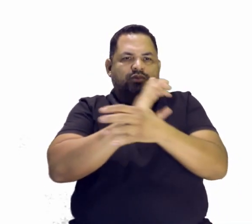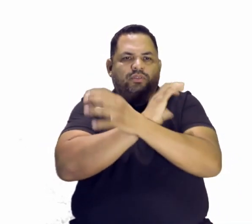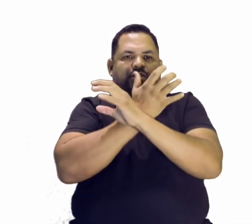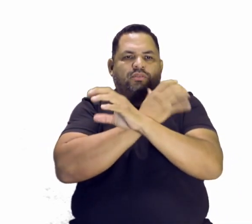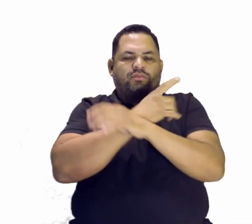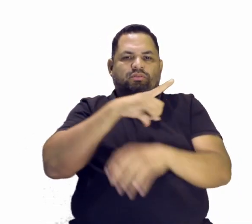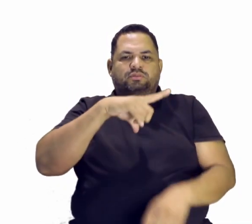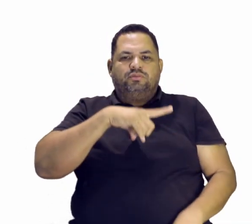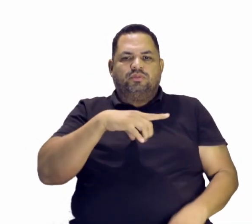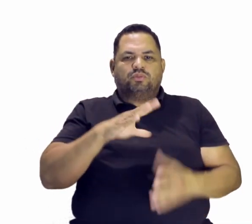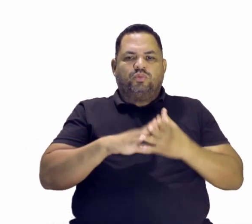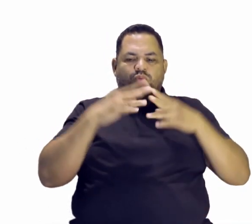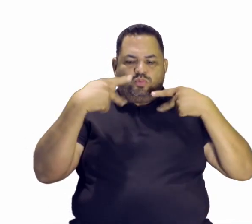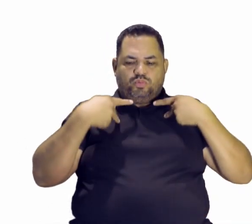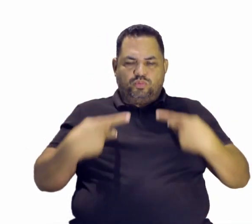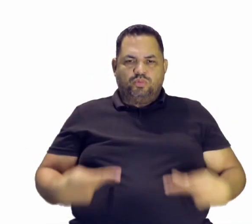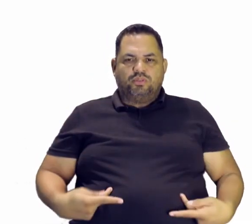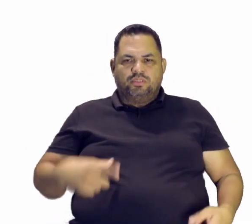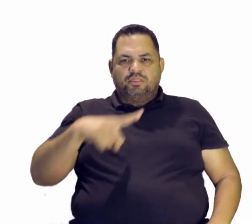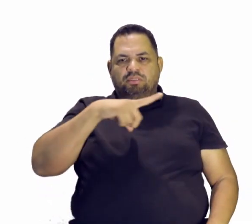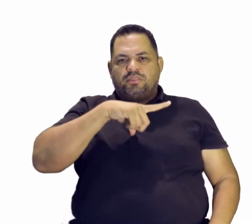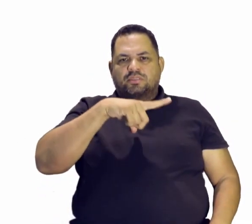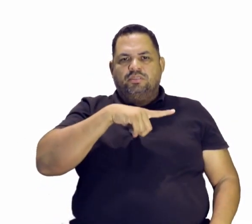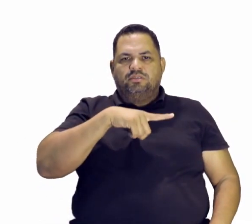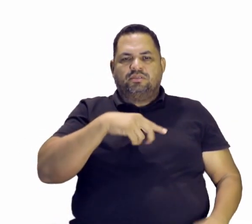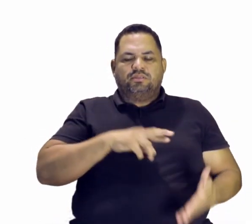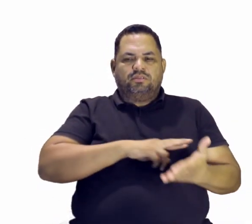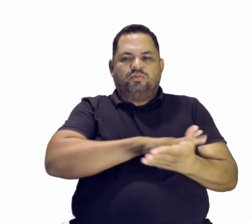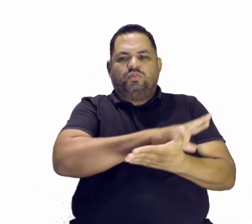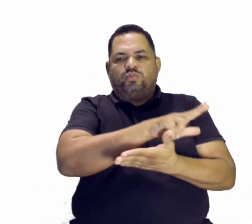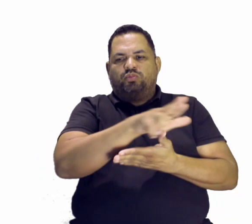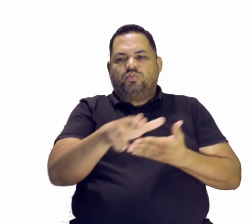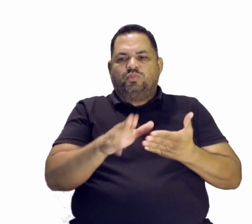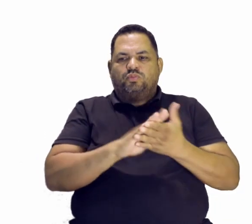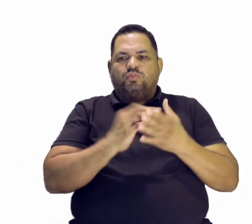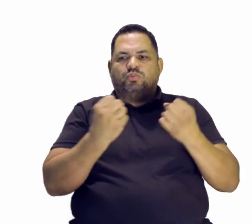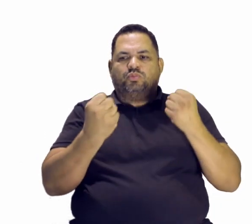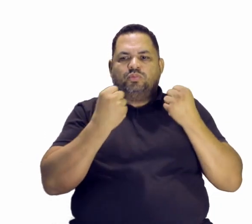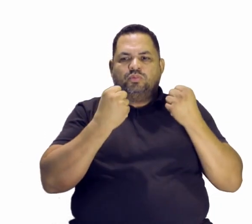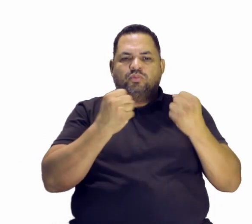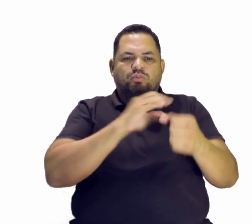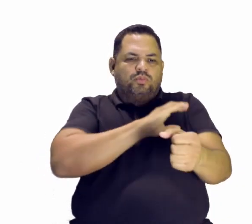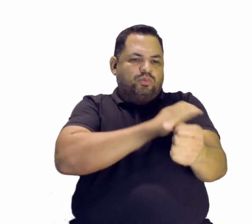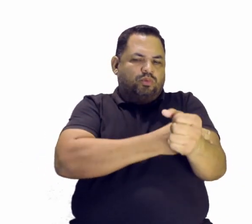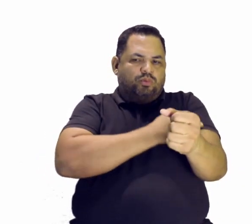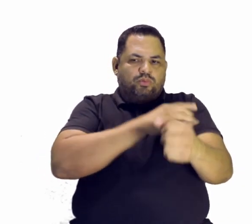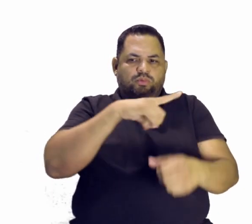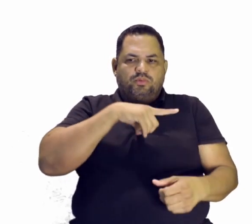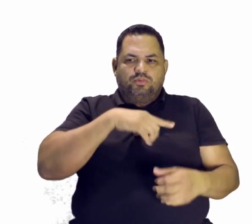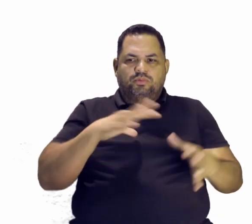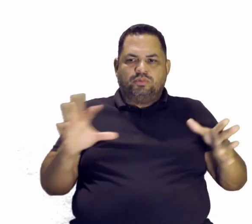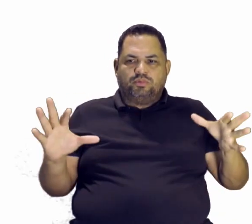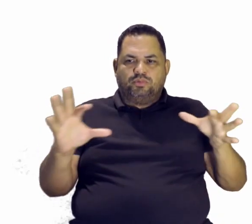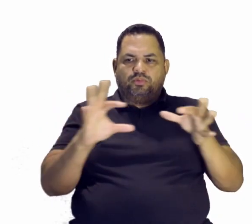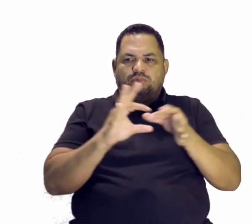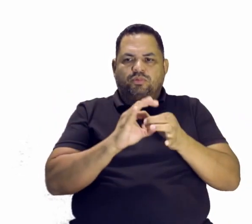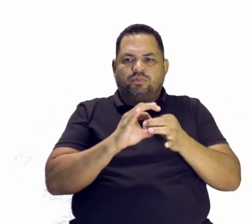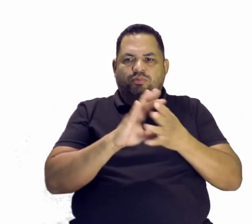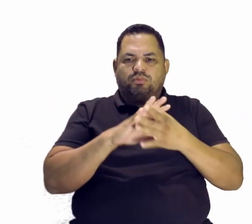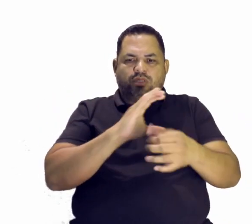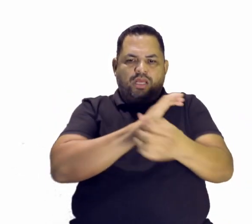o nosso corpo, ele tem aí diversos músculos esqueléticos que estão interligados aí aos ossos,